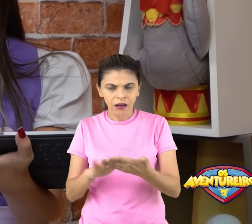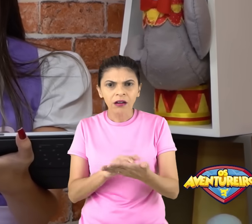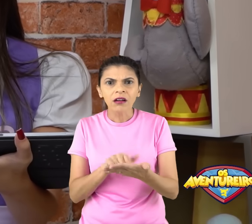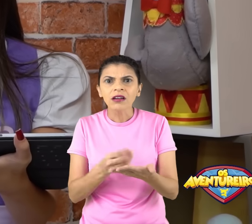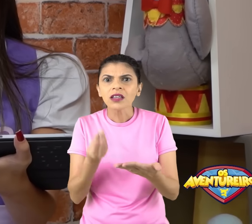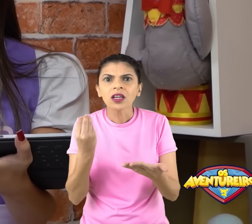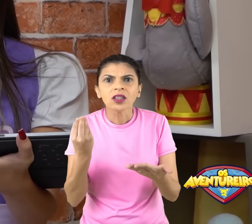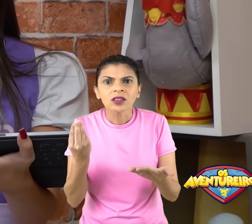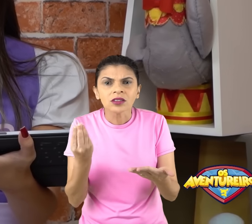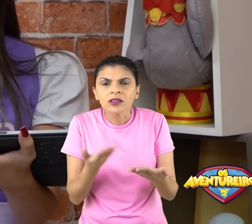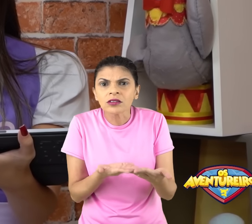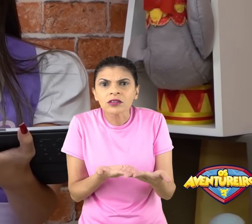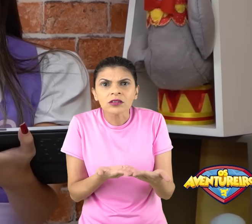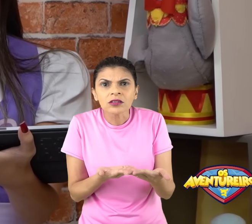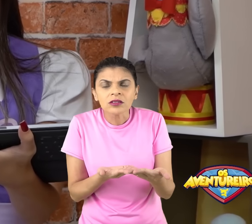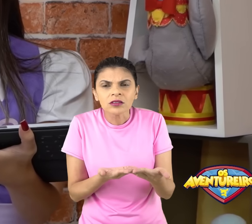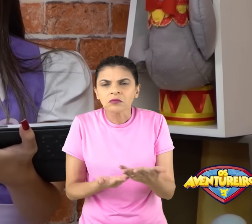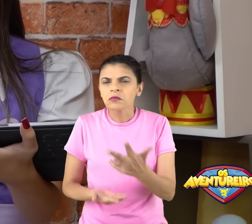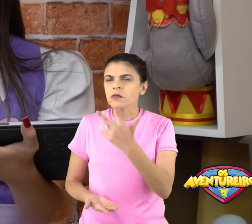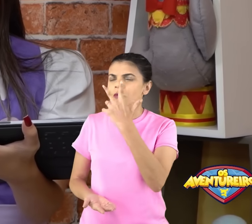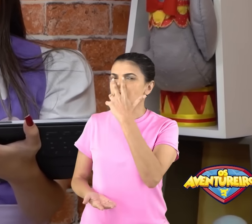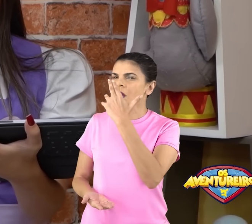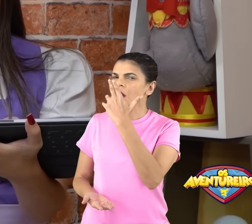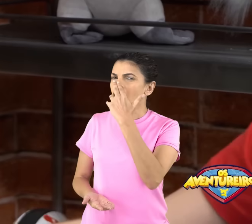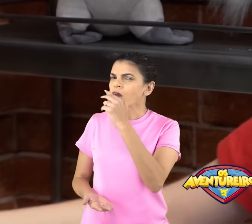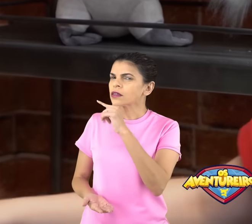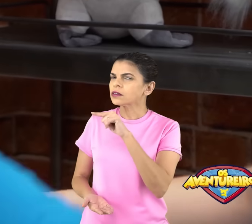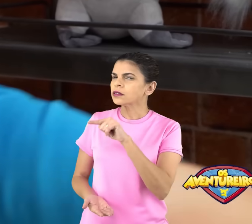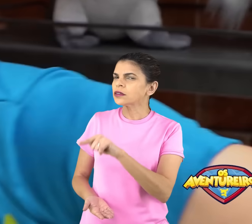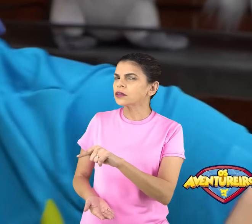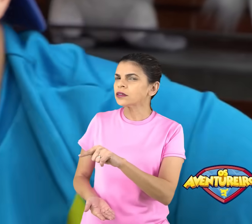Mas o que é isso? Parece ser a...